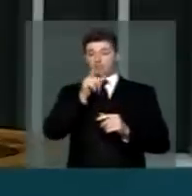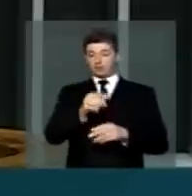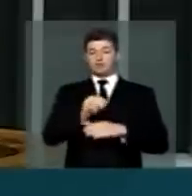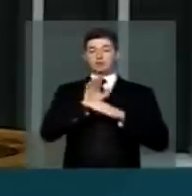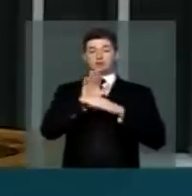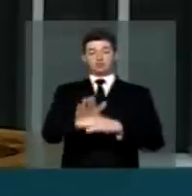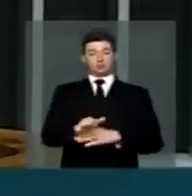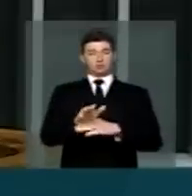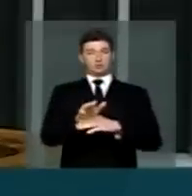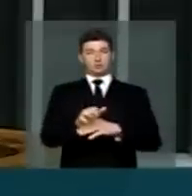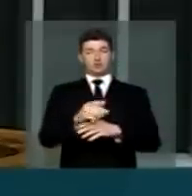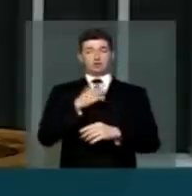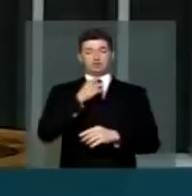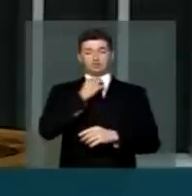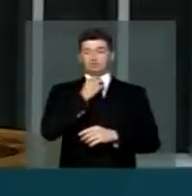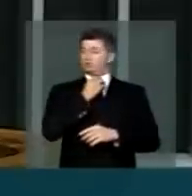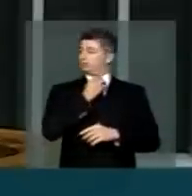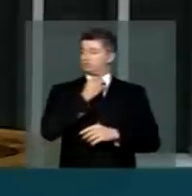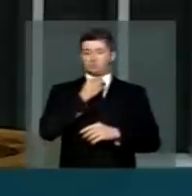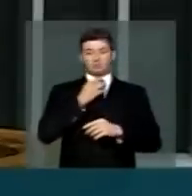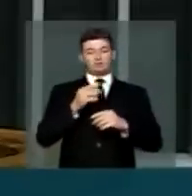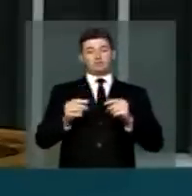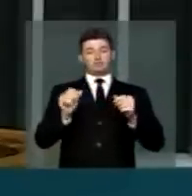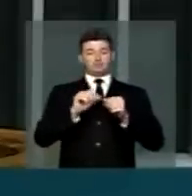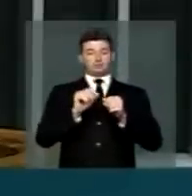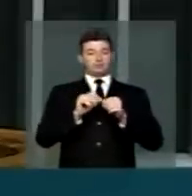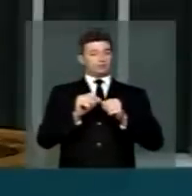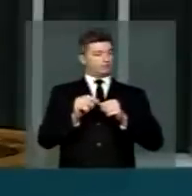à sociedade e vai fazer com que